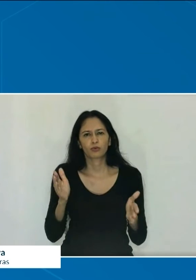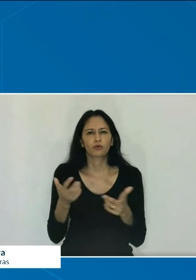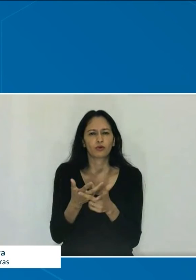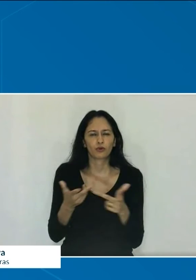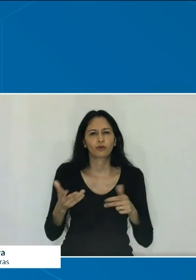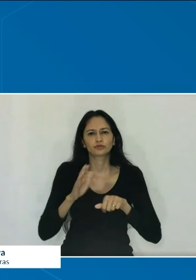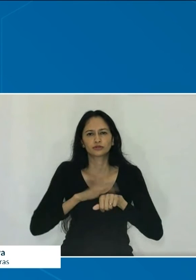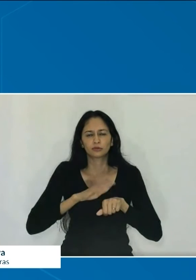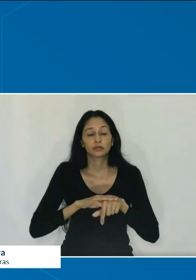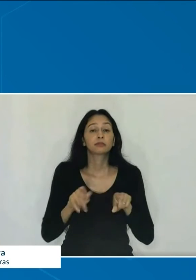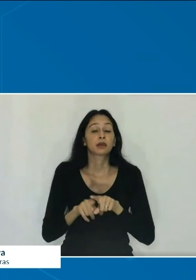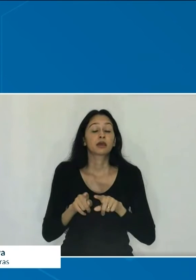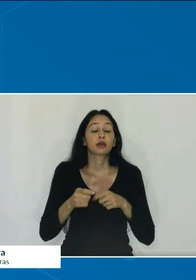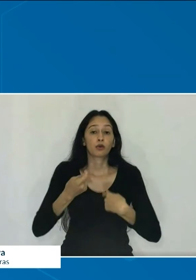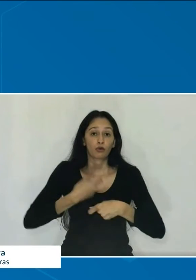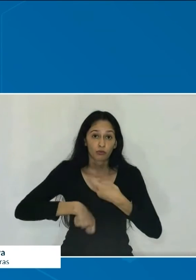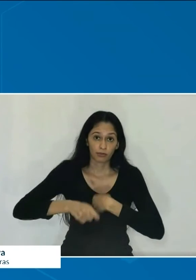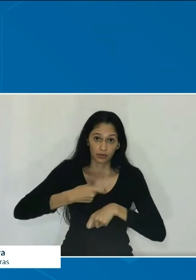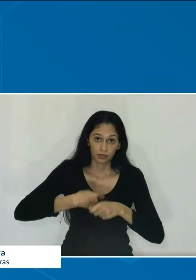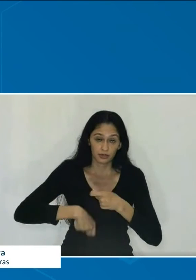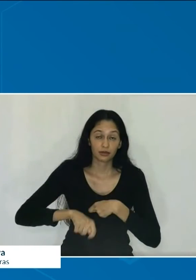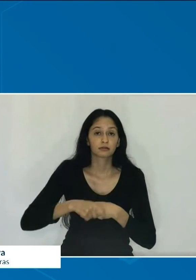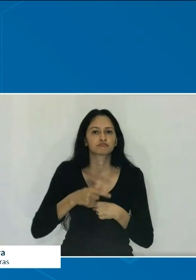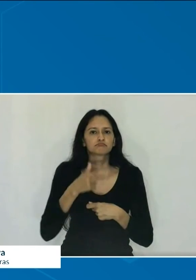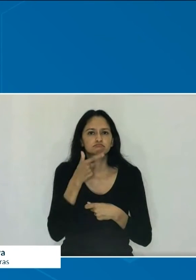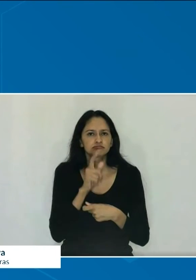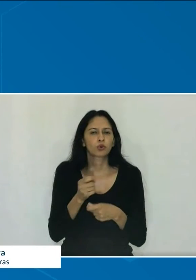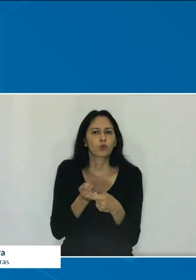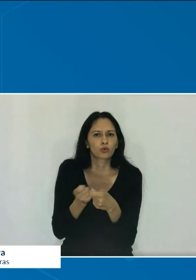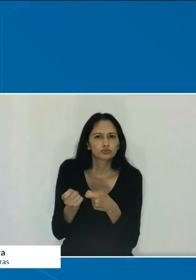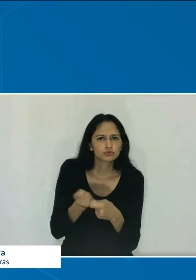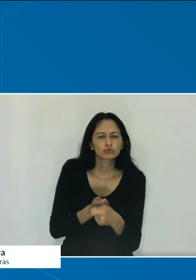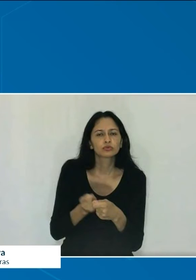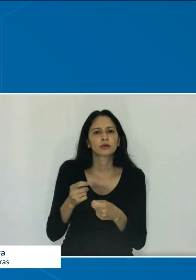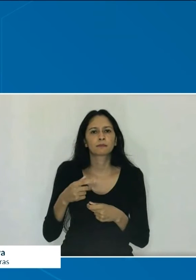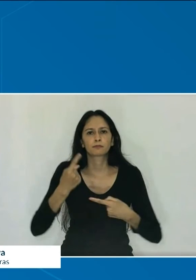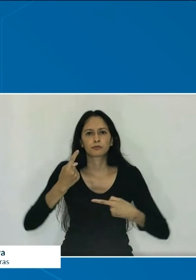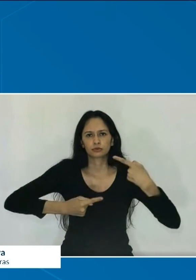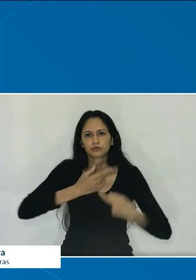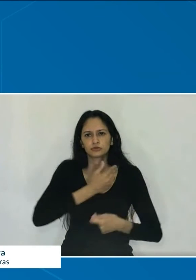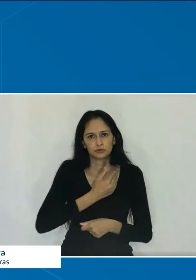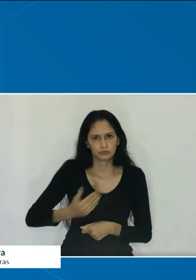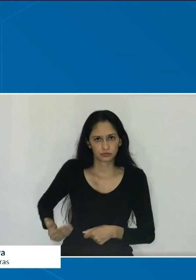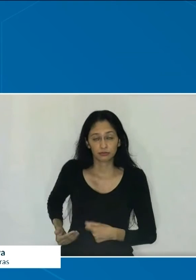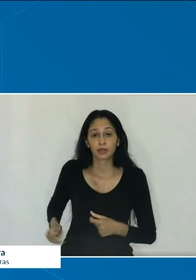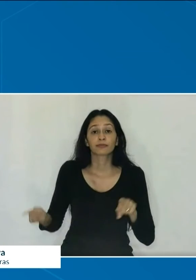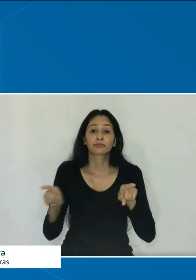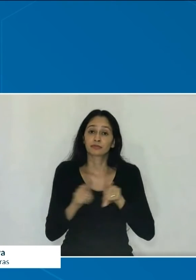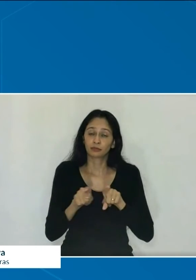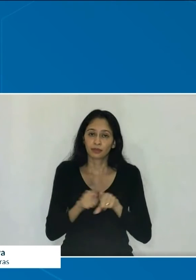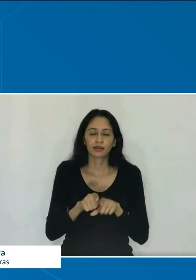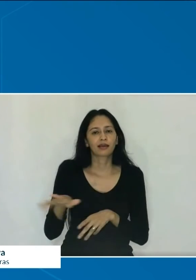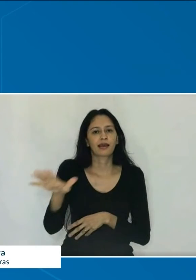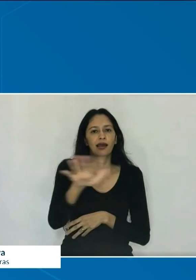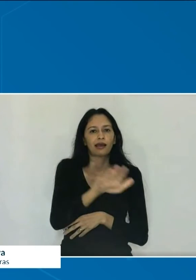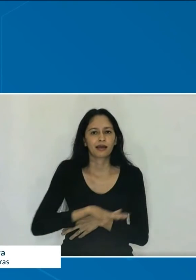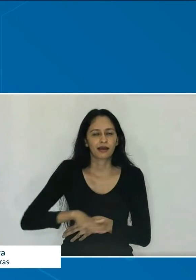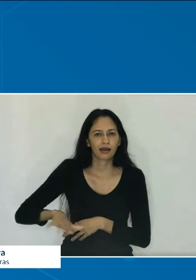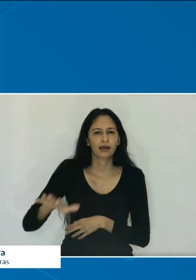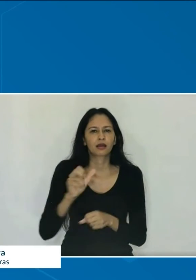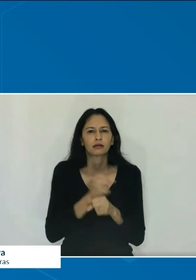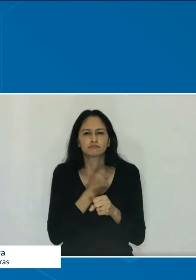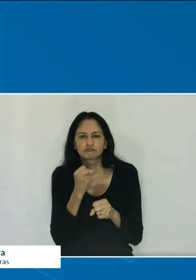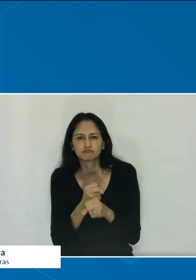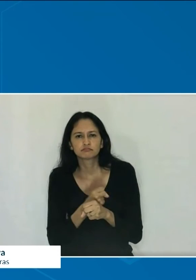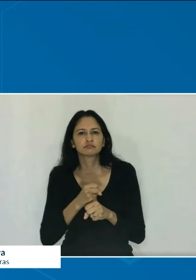dos transportes, na área de regulação e políticas públicas, e também toda essa área de